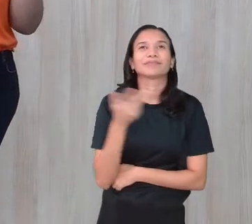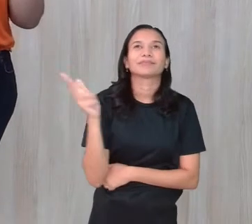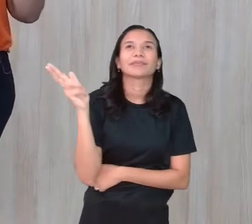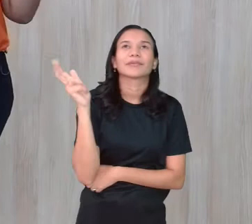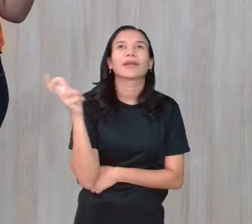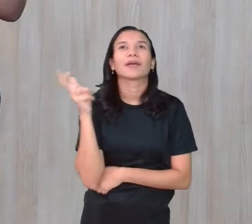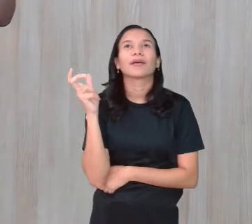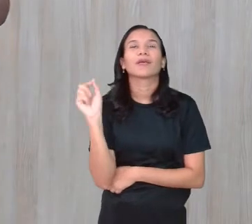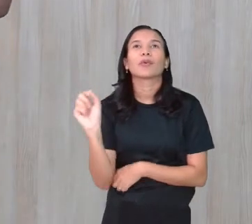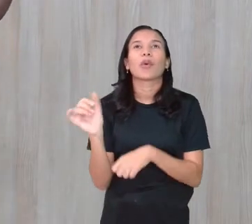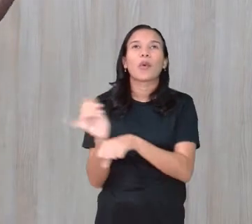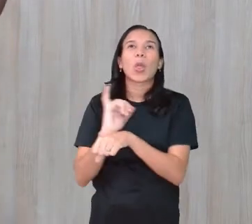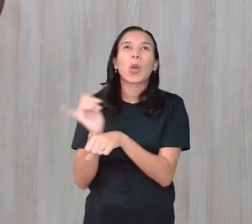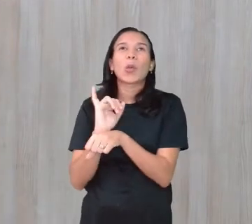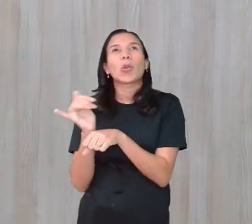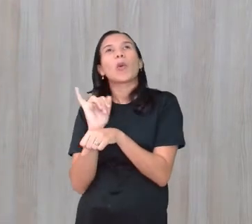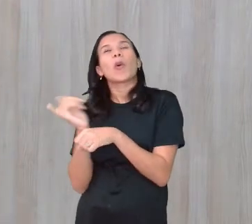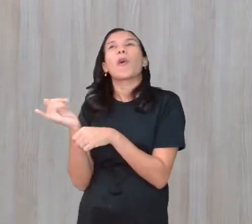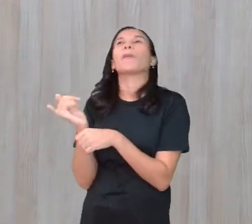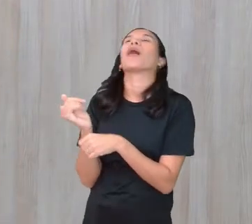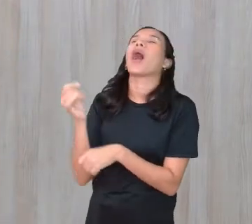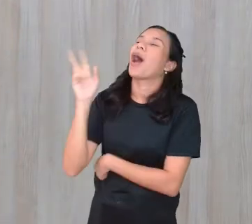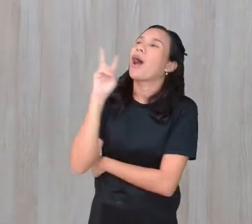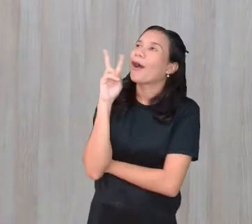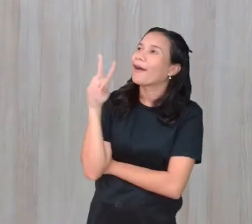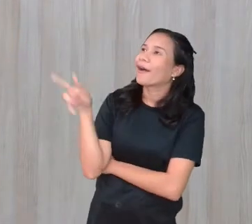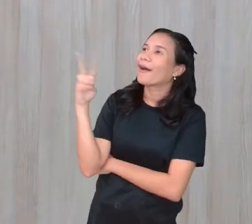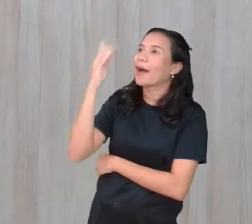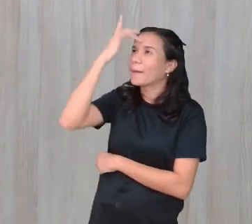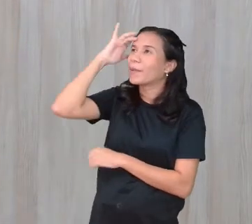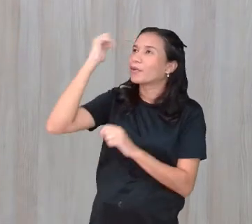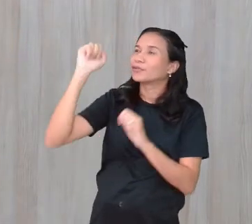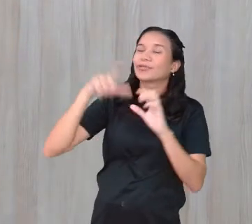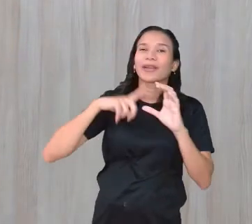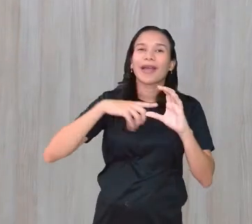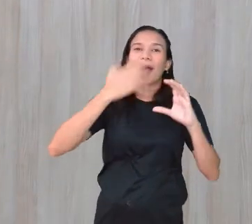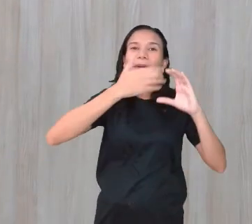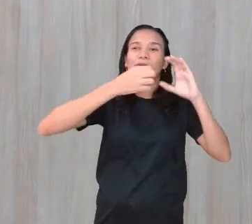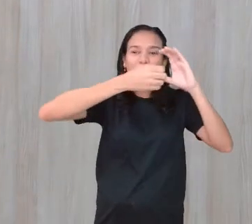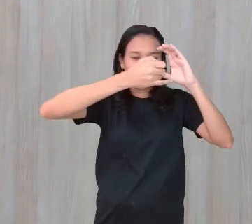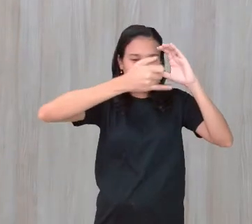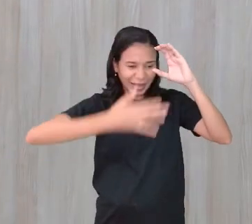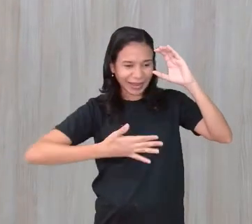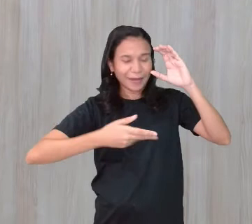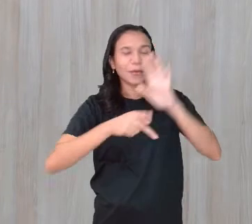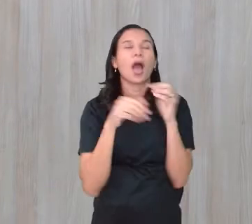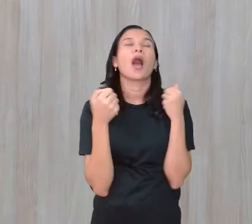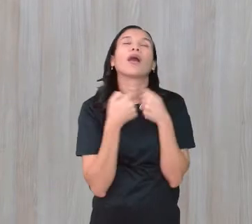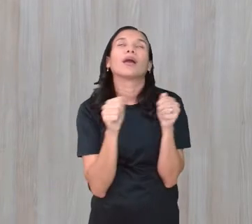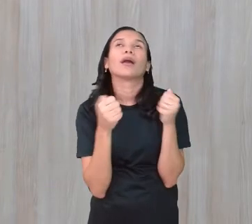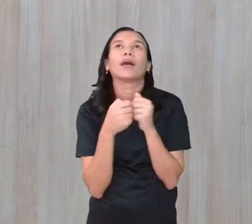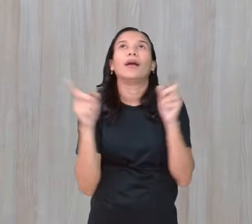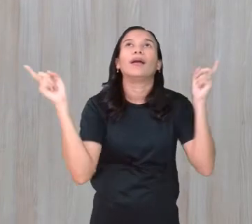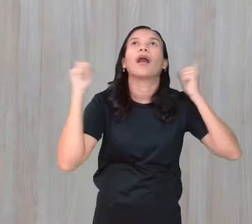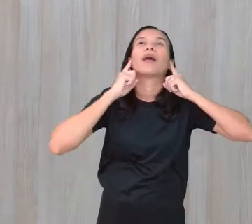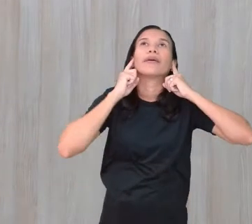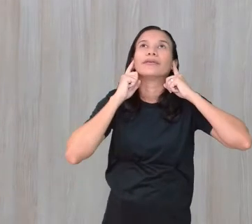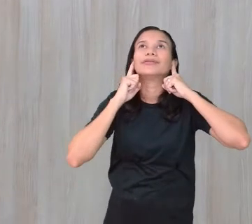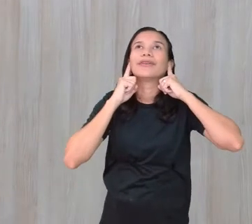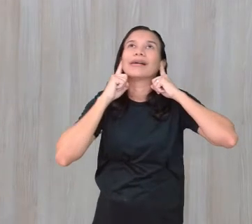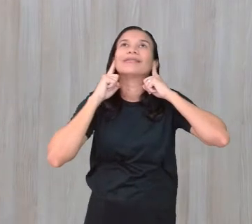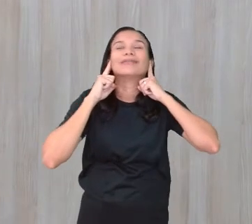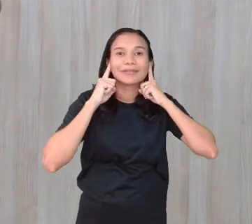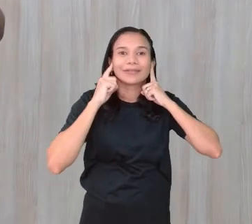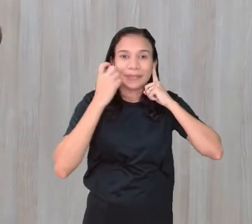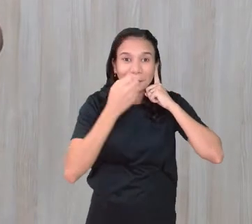no YouTube quando quer distrair, né? Monta a sua playlist para pegar o ônibus. Muito bem. Sabe outra música que conta